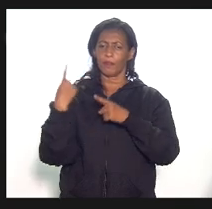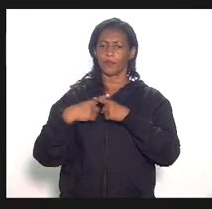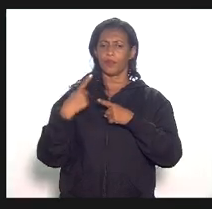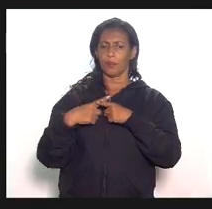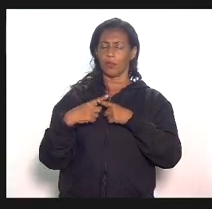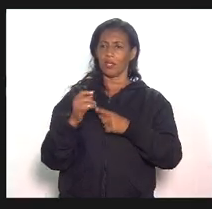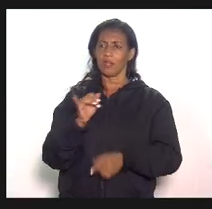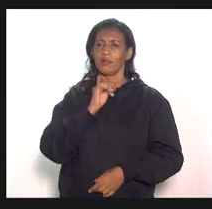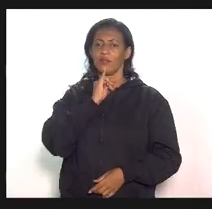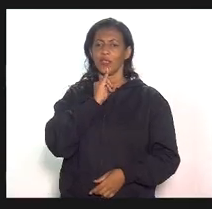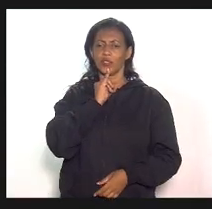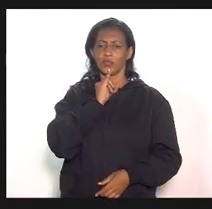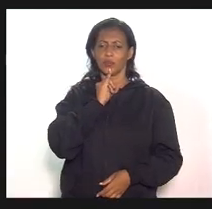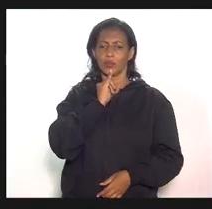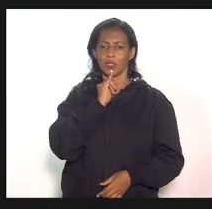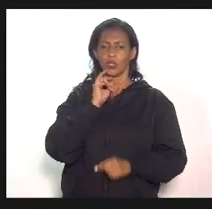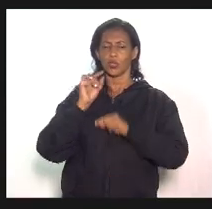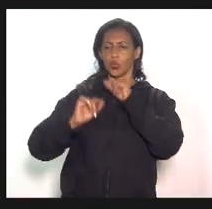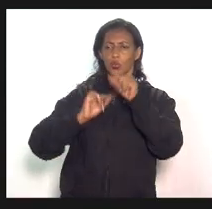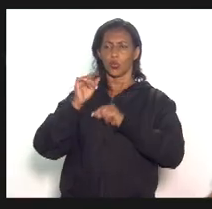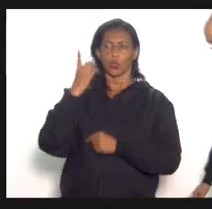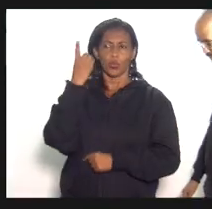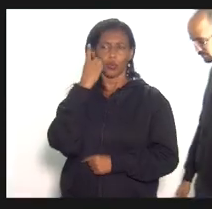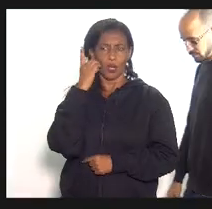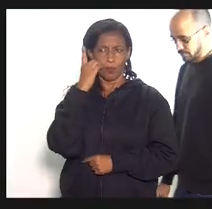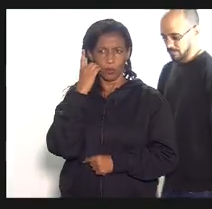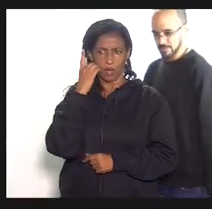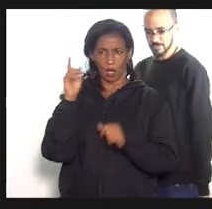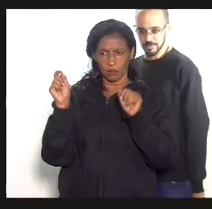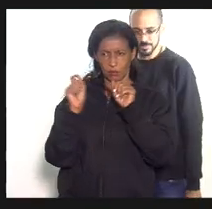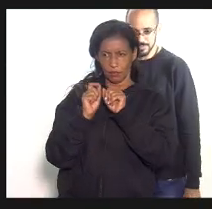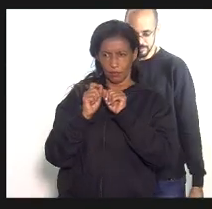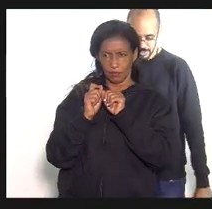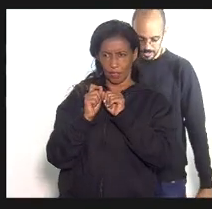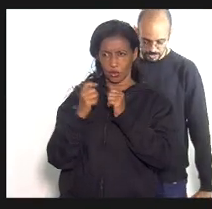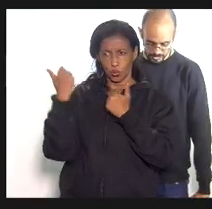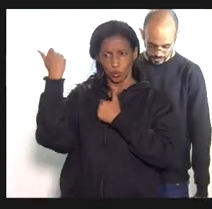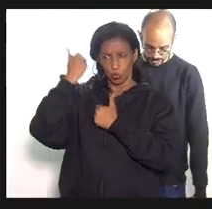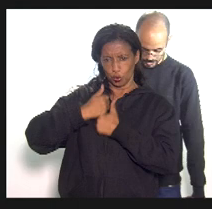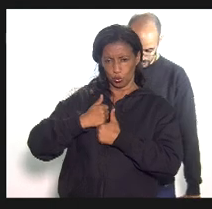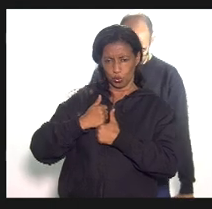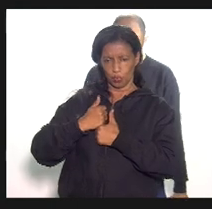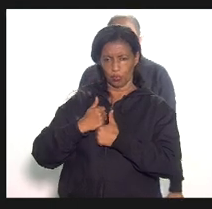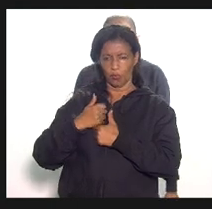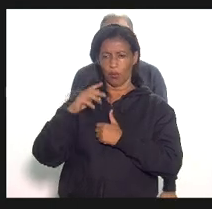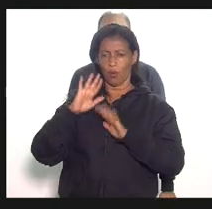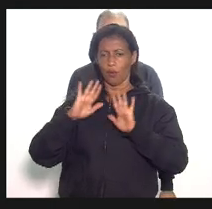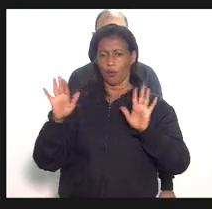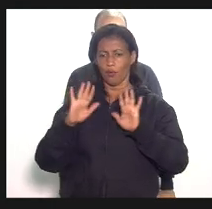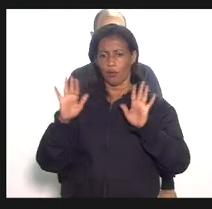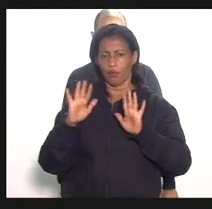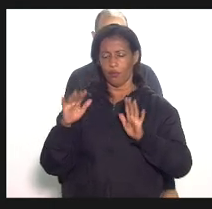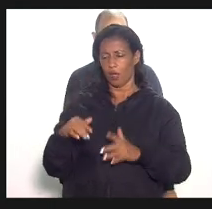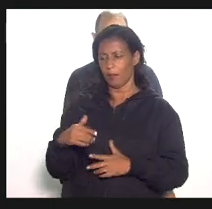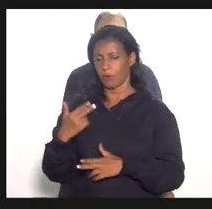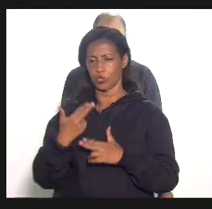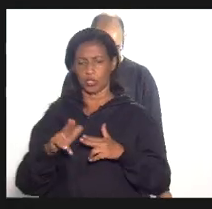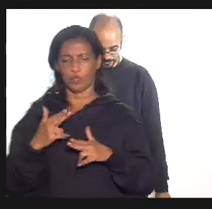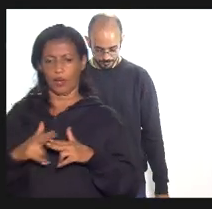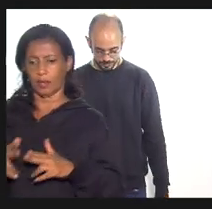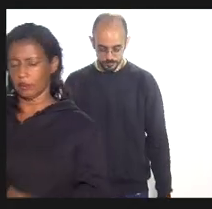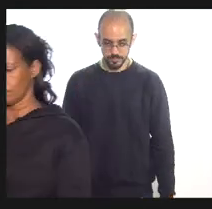infelizmente o que o deputado fez com os substitutivos foi apenas uma maquiagem